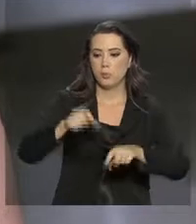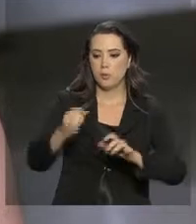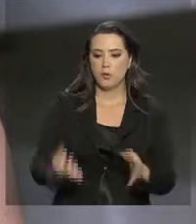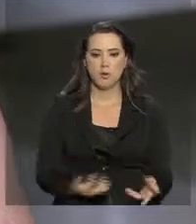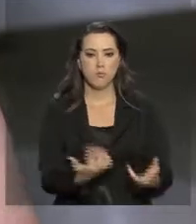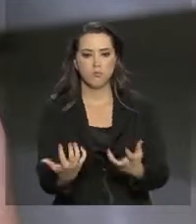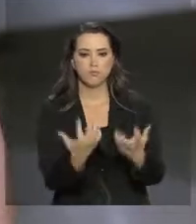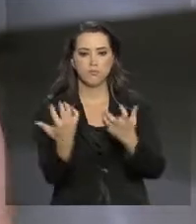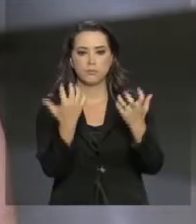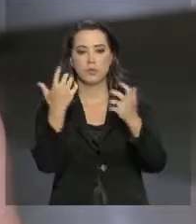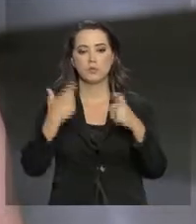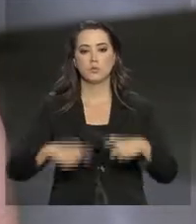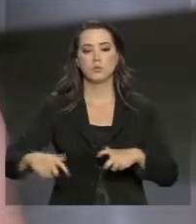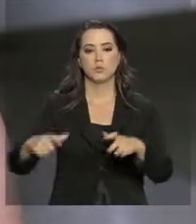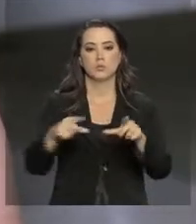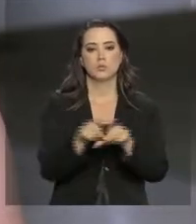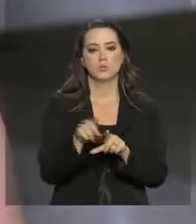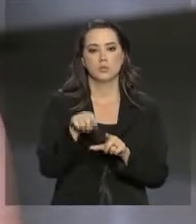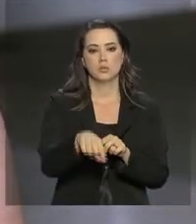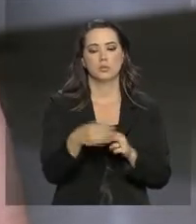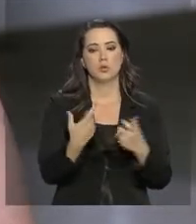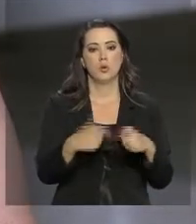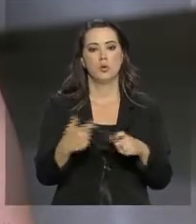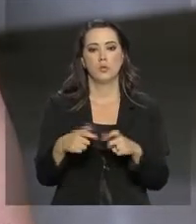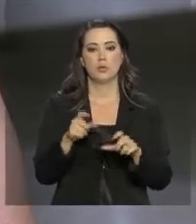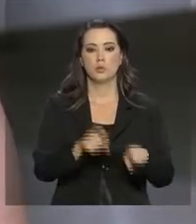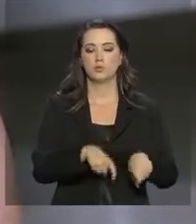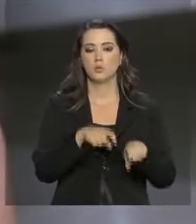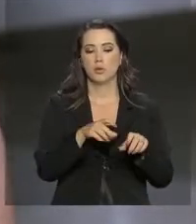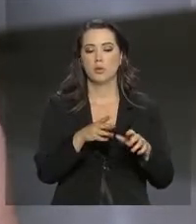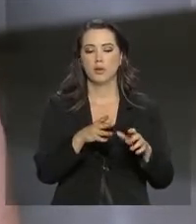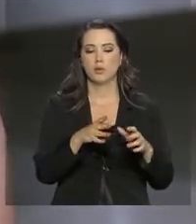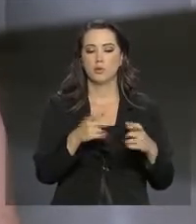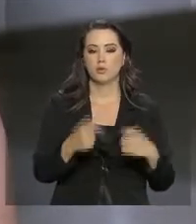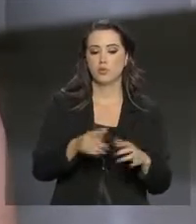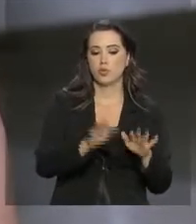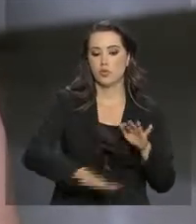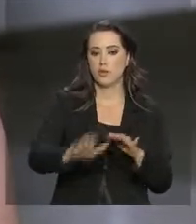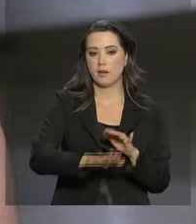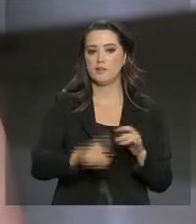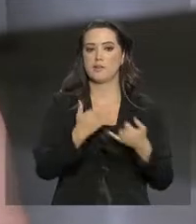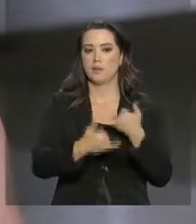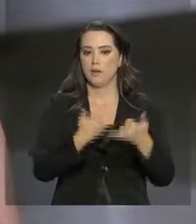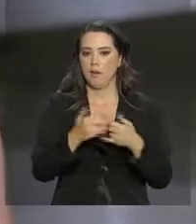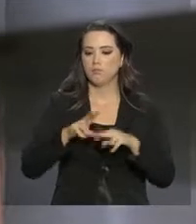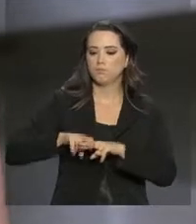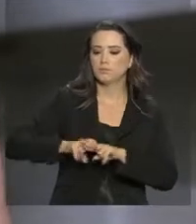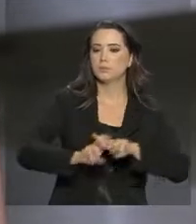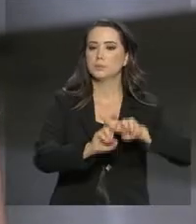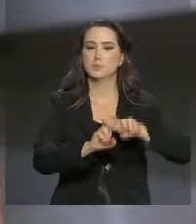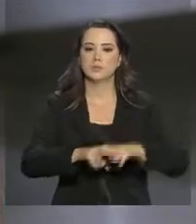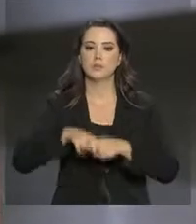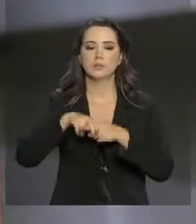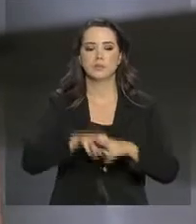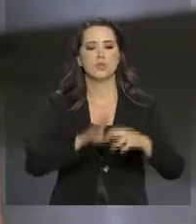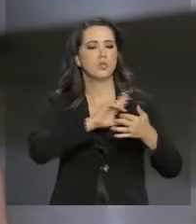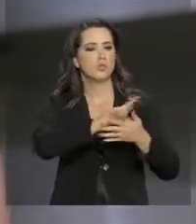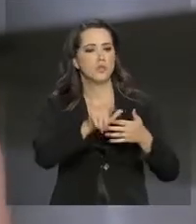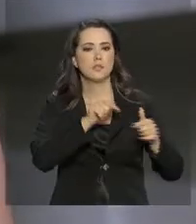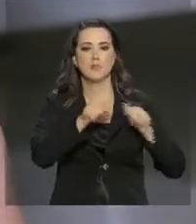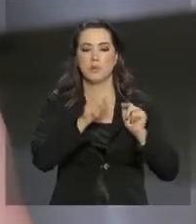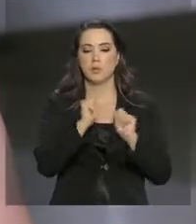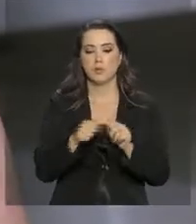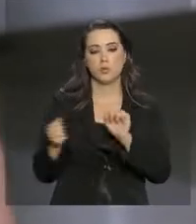parque de recuperação de um parquinho de crianças então é tem inúmeras ações a idéia é que as pessoas se inscrevam na plataforma